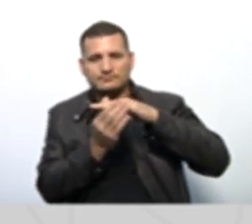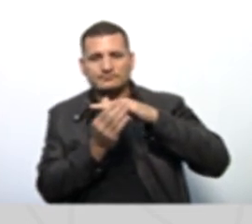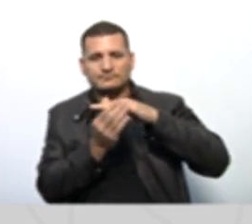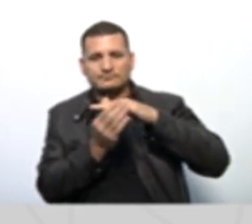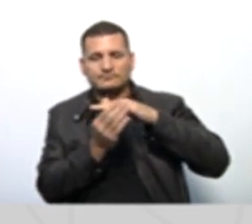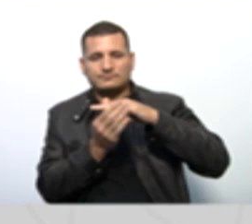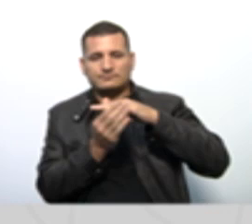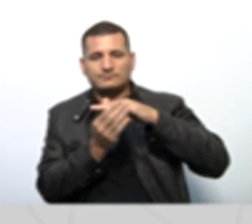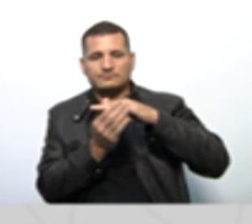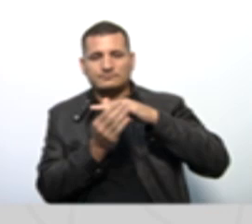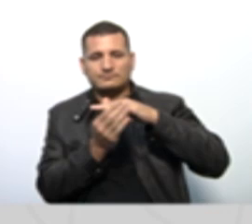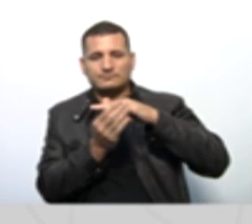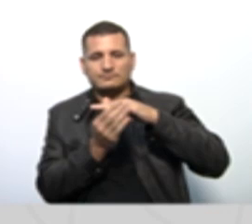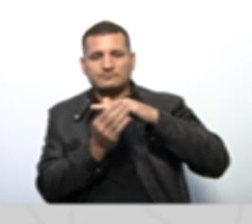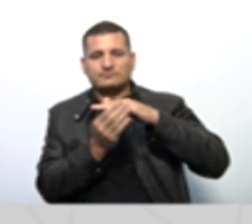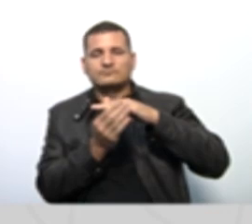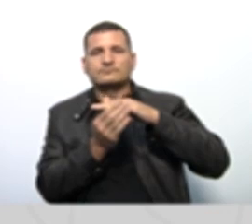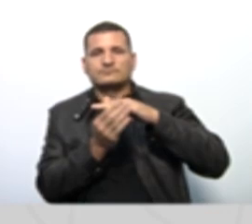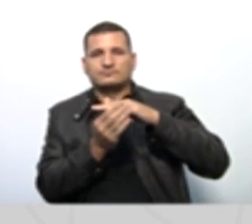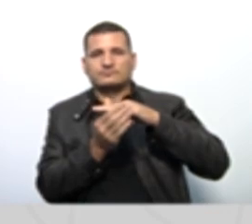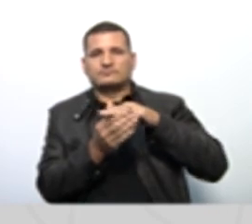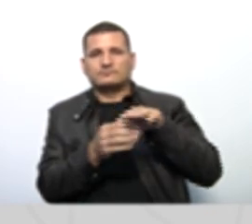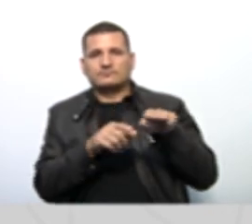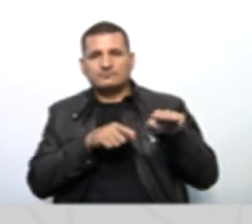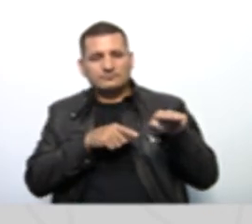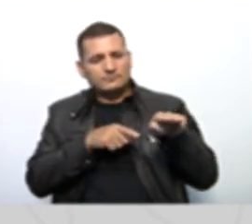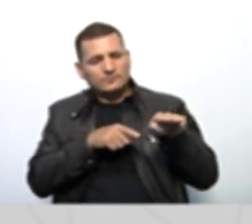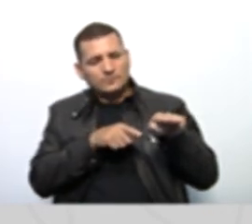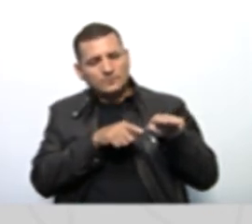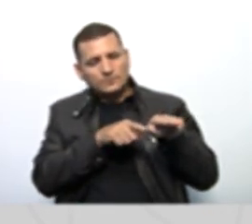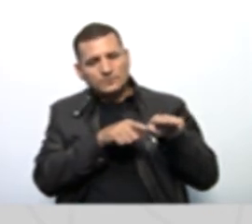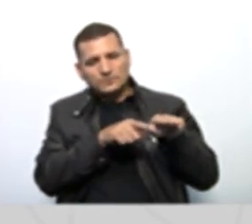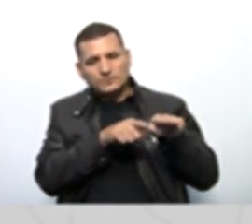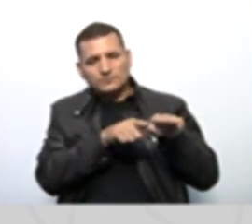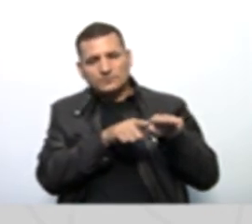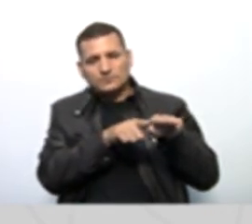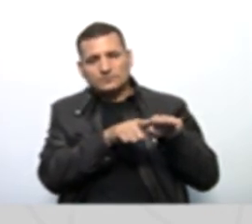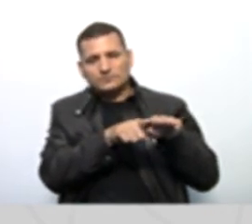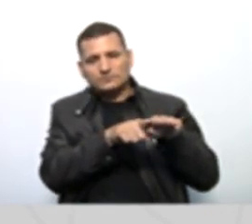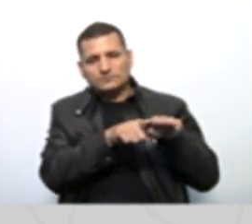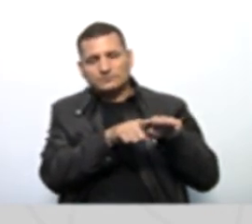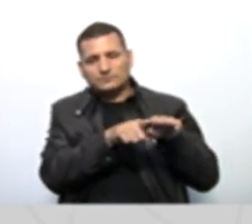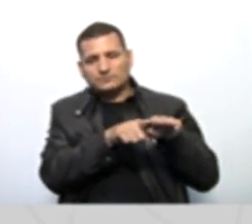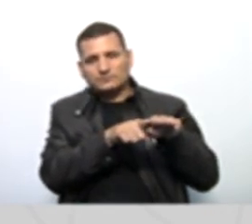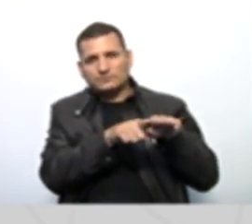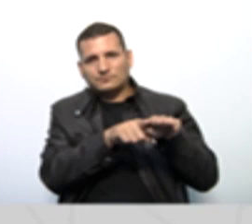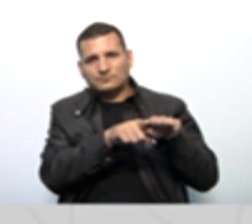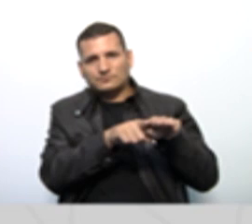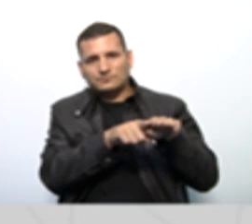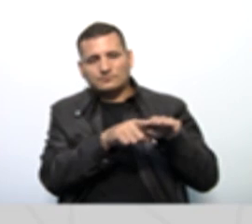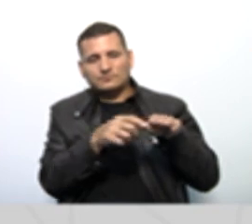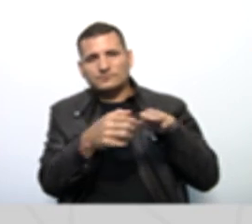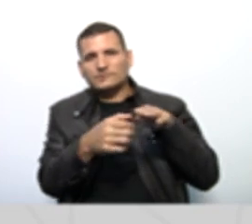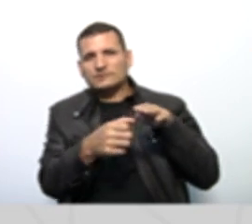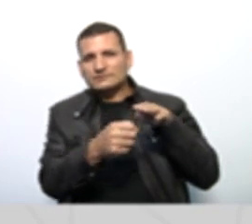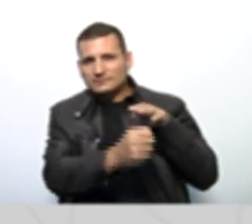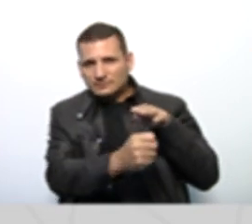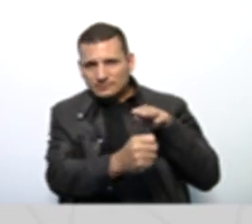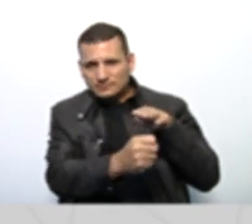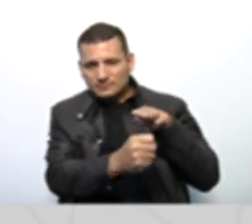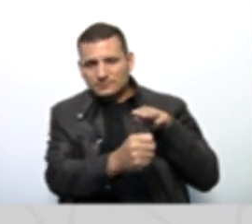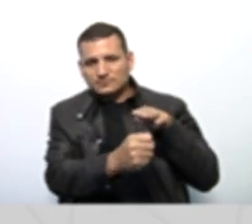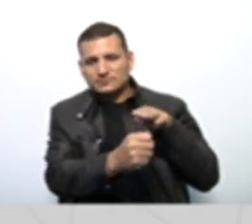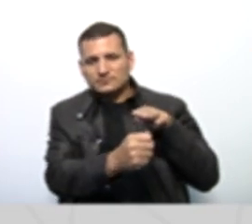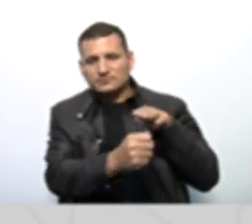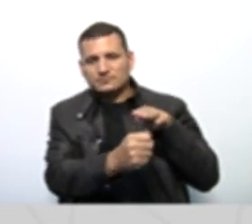pela imagem o cabo ele entra aqui no conector e esse dentinho quando você fixa com alicate ele vai furar